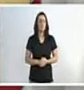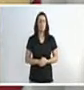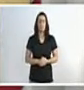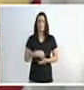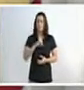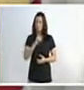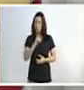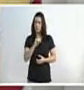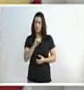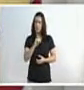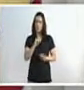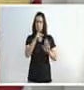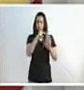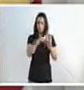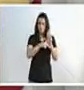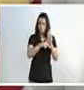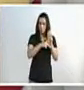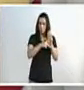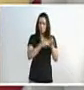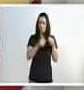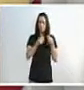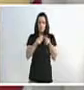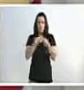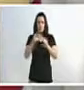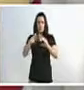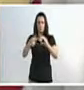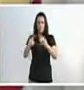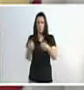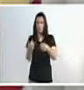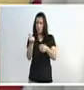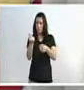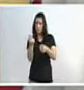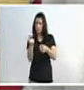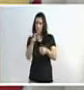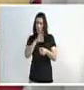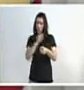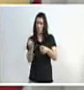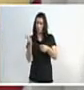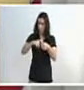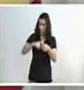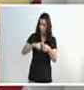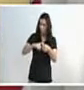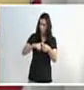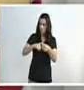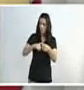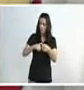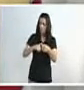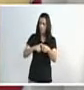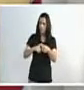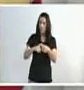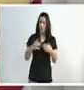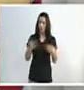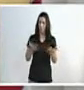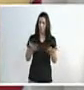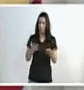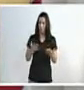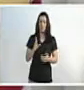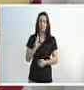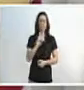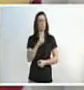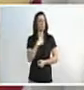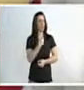essa casa projeto para reestabelecer o salário do vice-prefeito nas atuais condições,